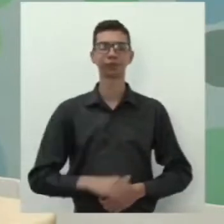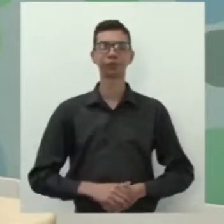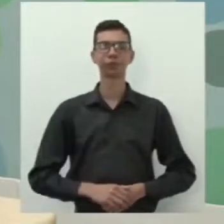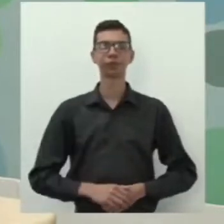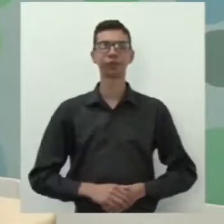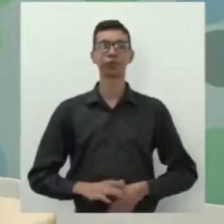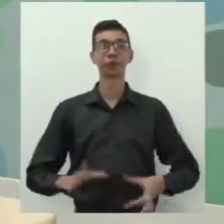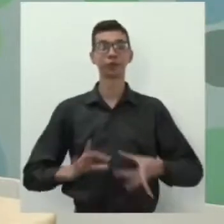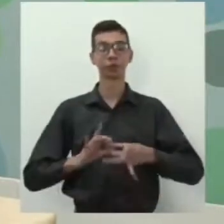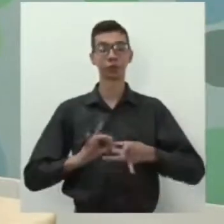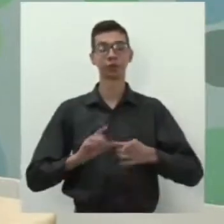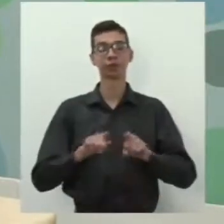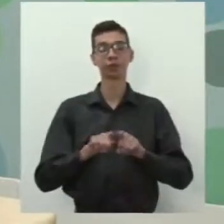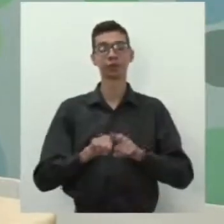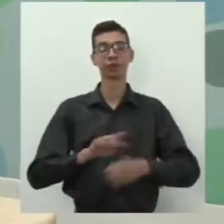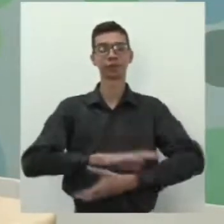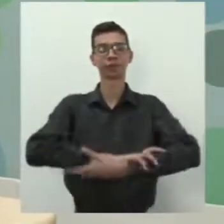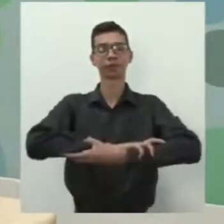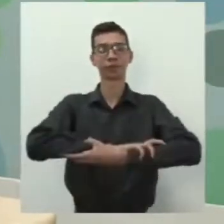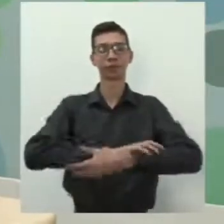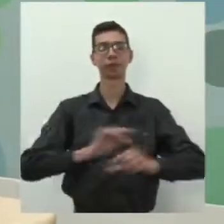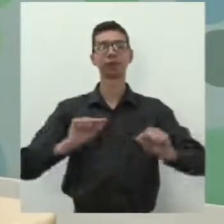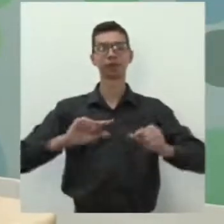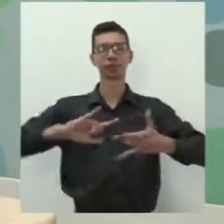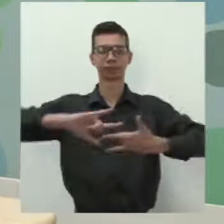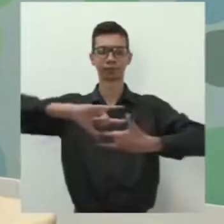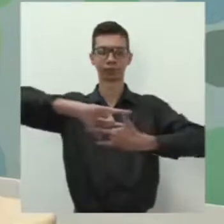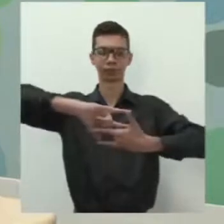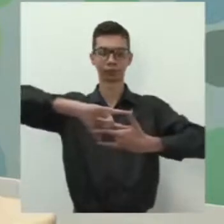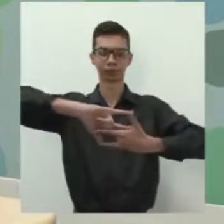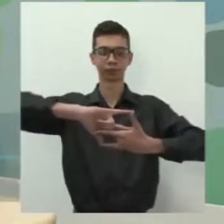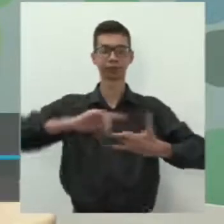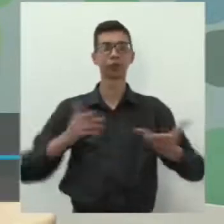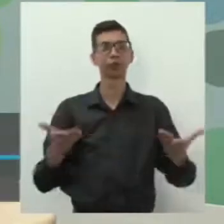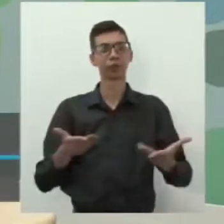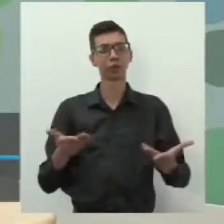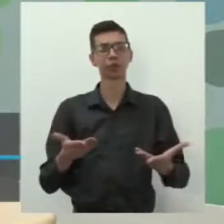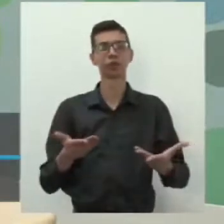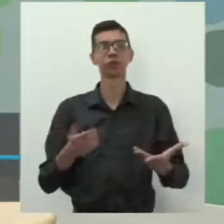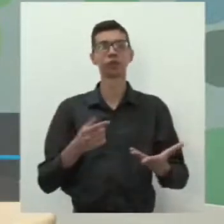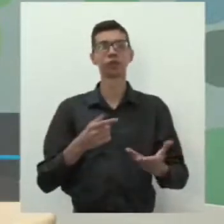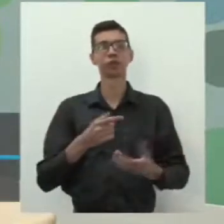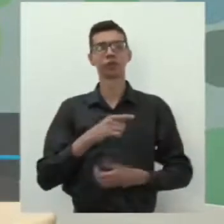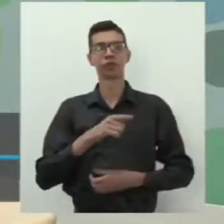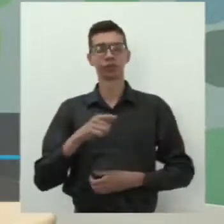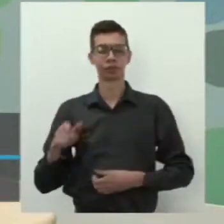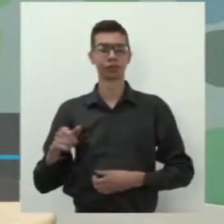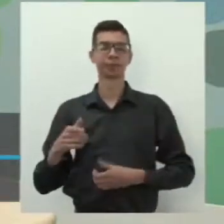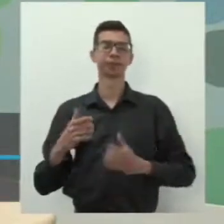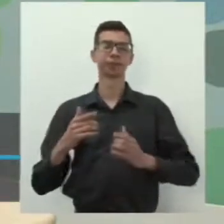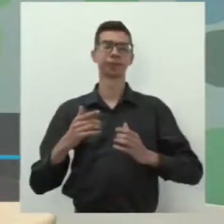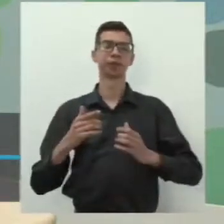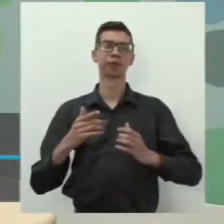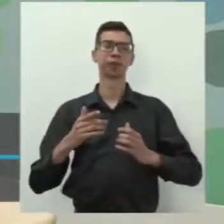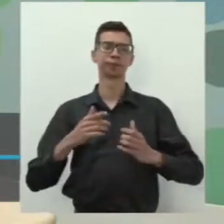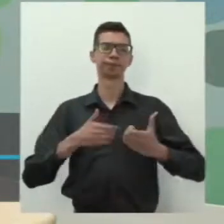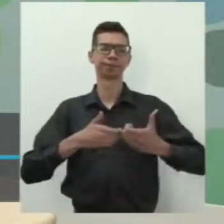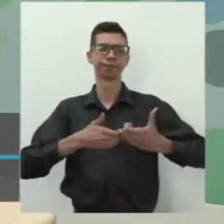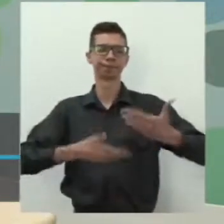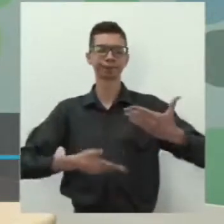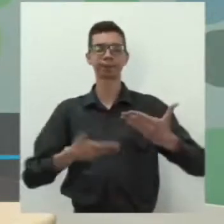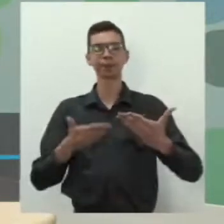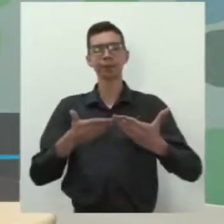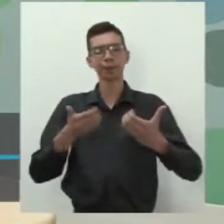parceira Microsoft. Hoje a gente atendendo a pedidos, muitos pedidos que a gente recebeu com relação a